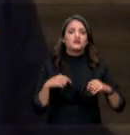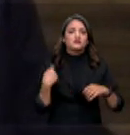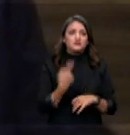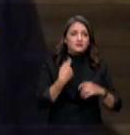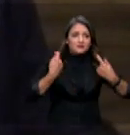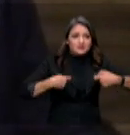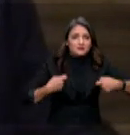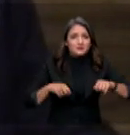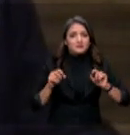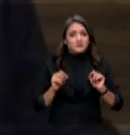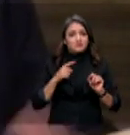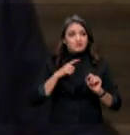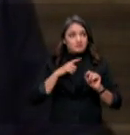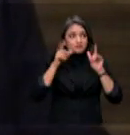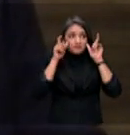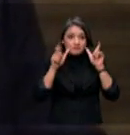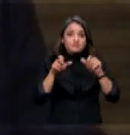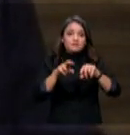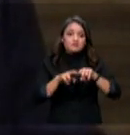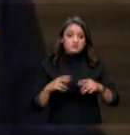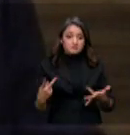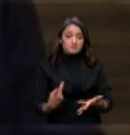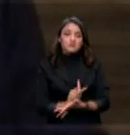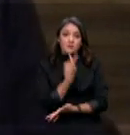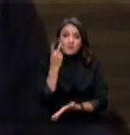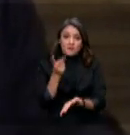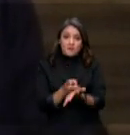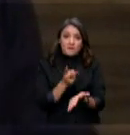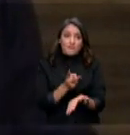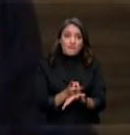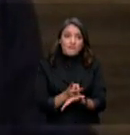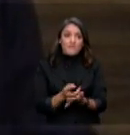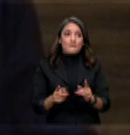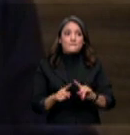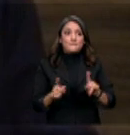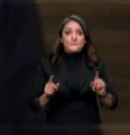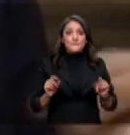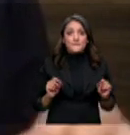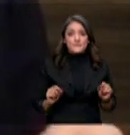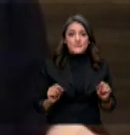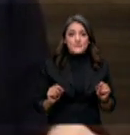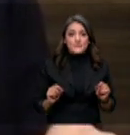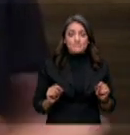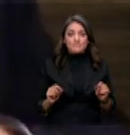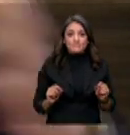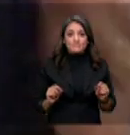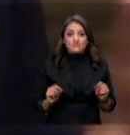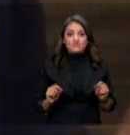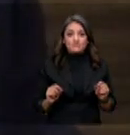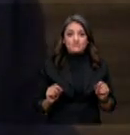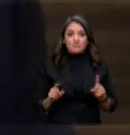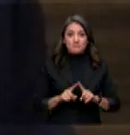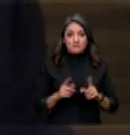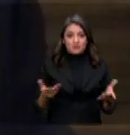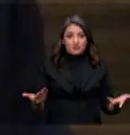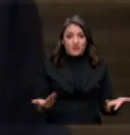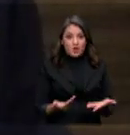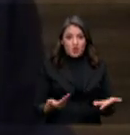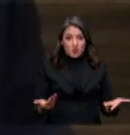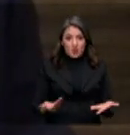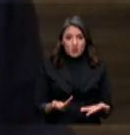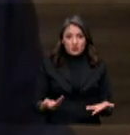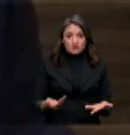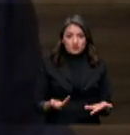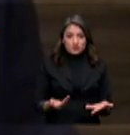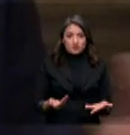que o pressuposto fático dele previsto seja efetivo. Mas onde, ao contrário do que supôs o